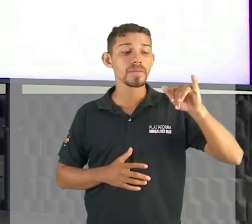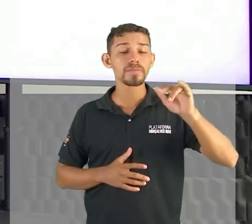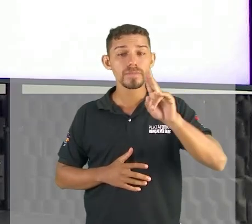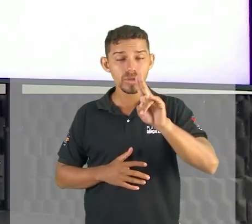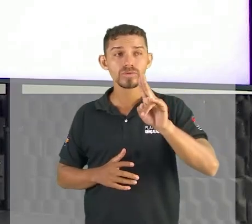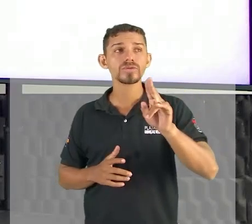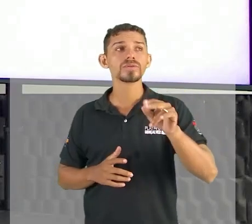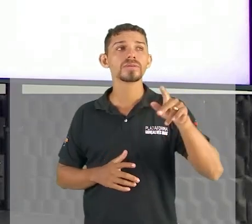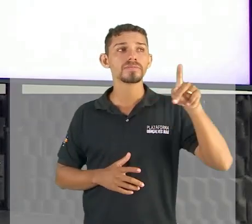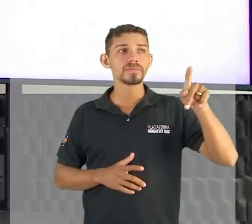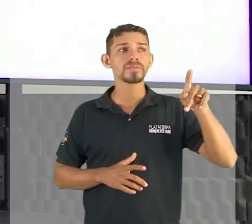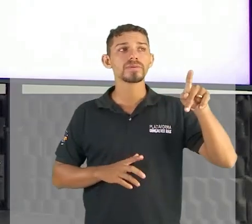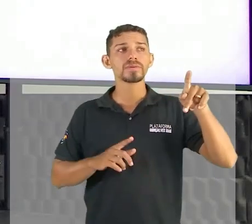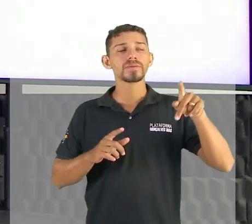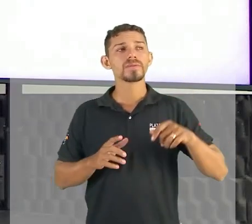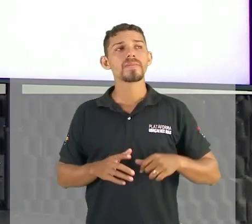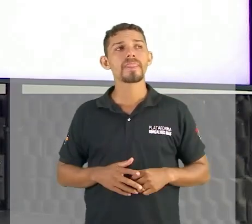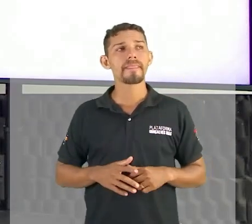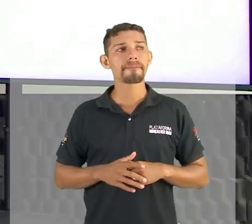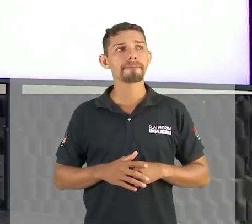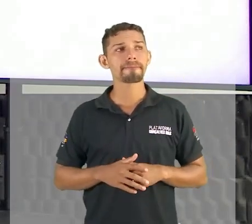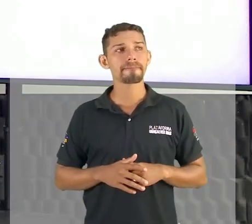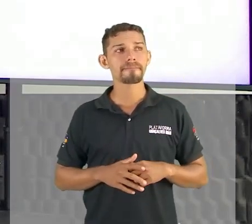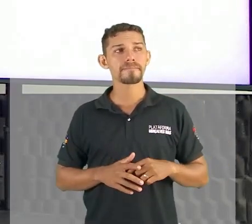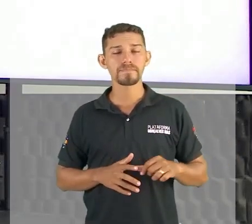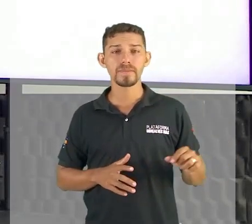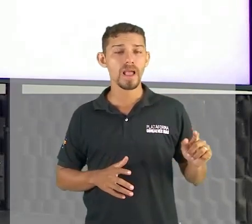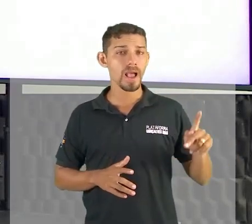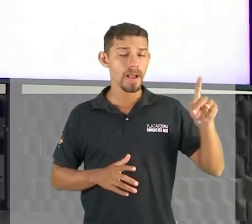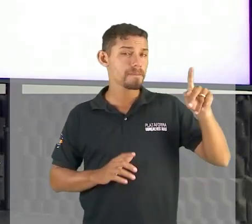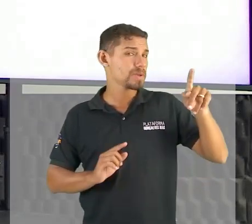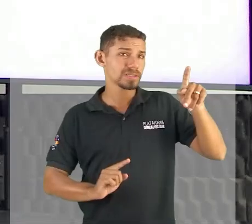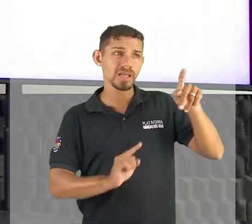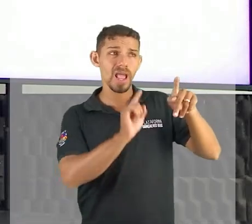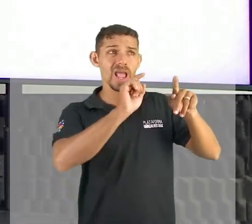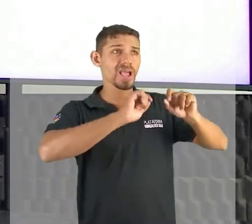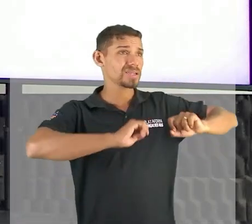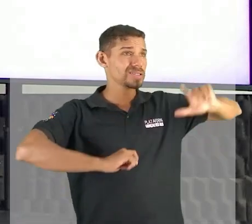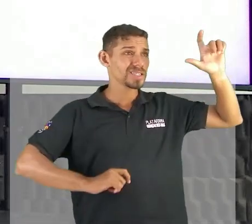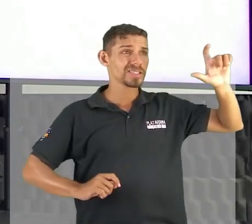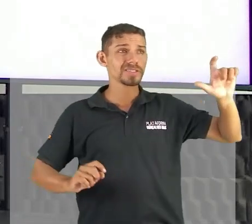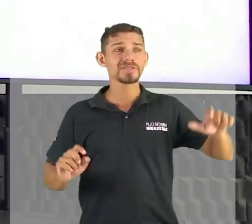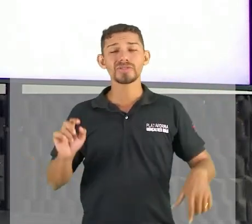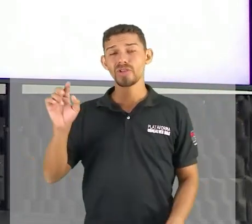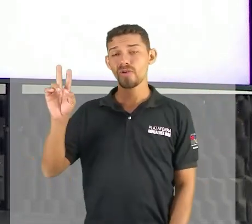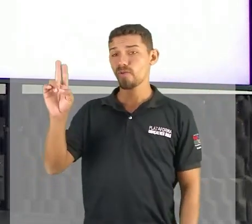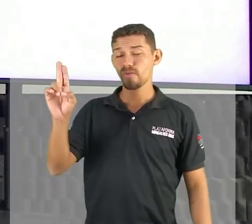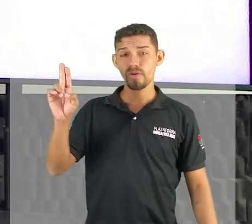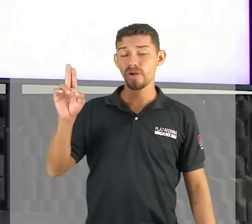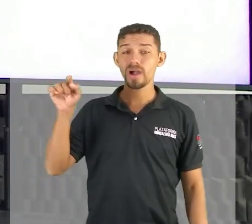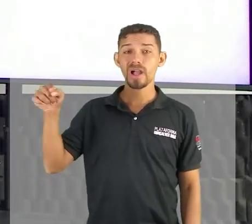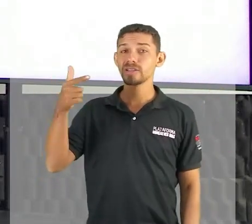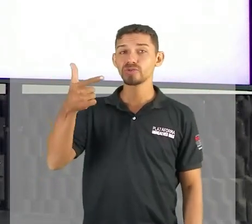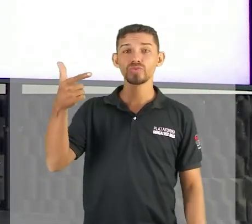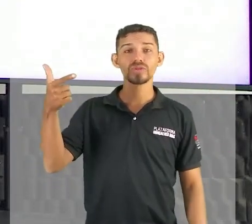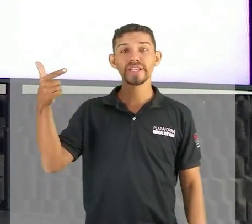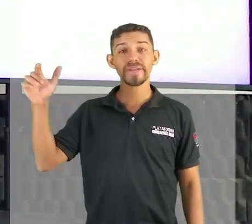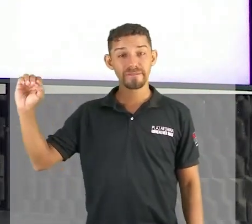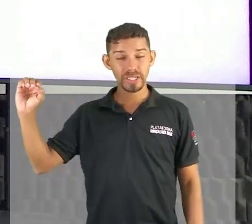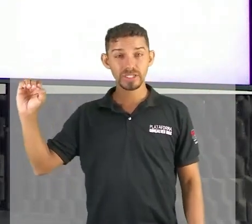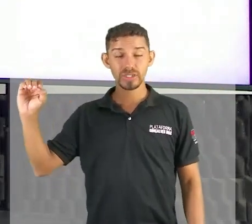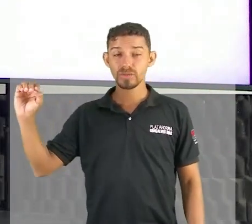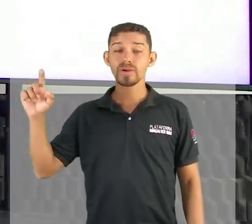= i x u como a potência é grande e aqui esse valor é o mesmo que é 220 por exemplo aqui para